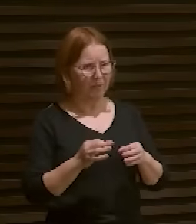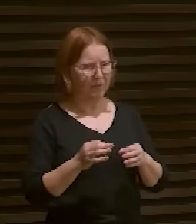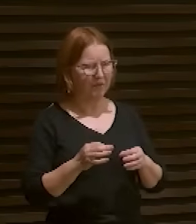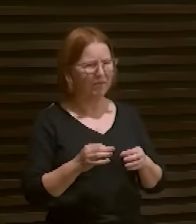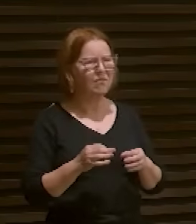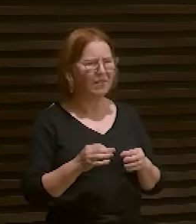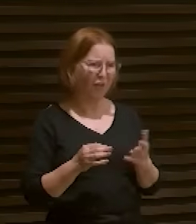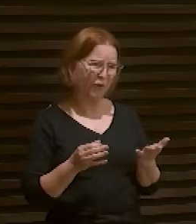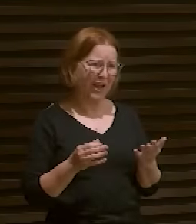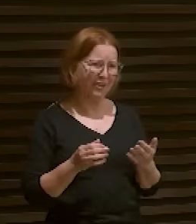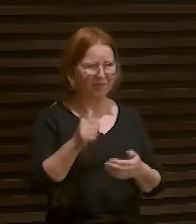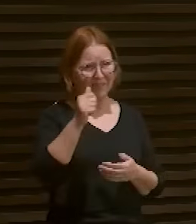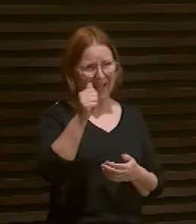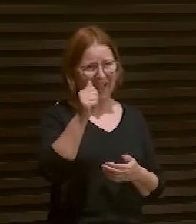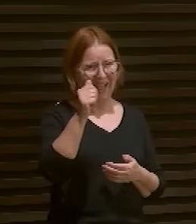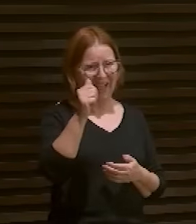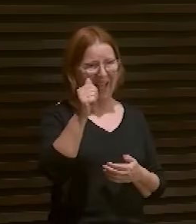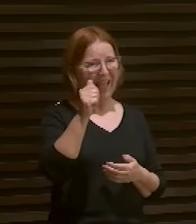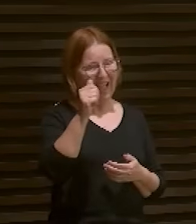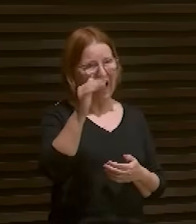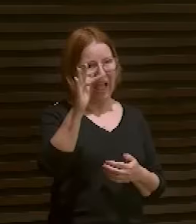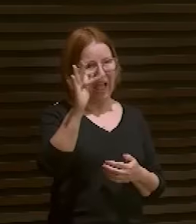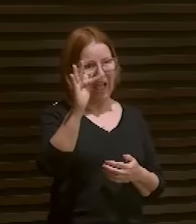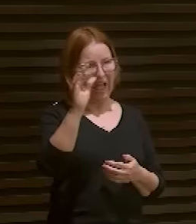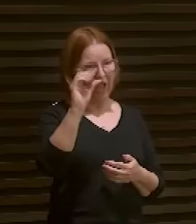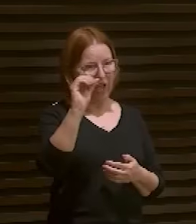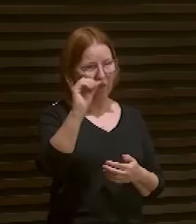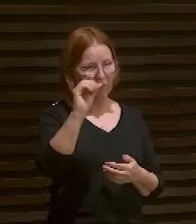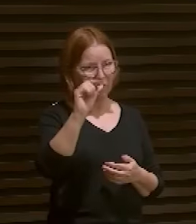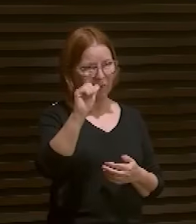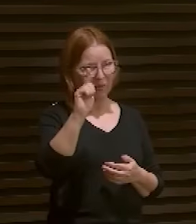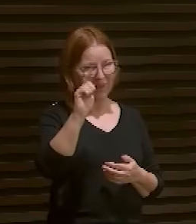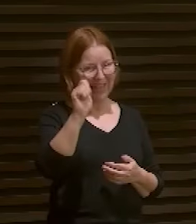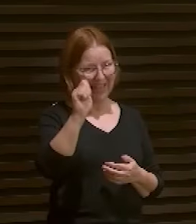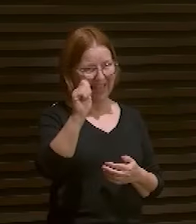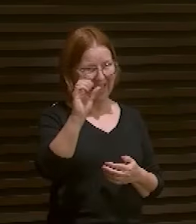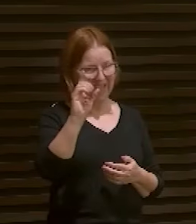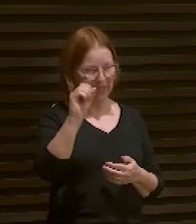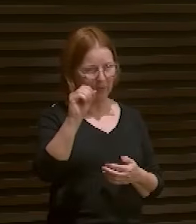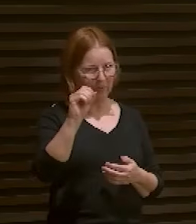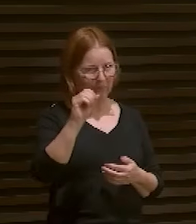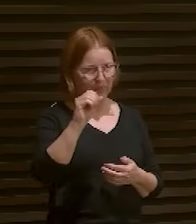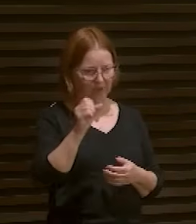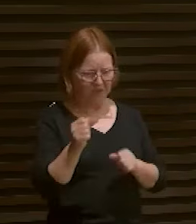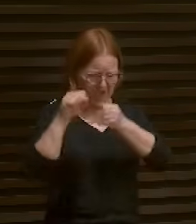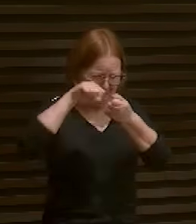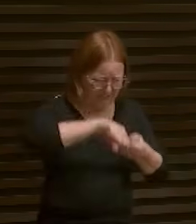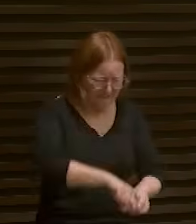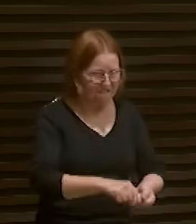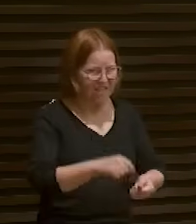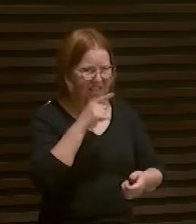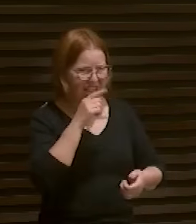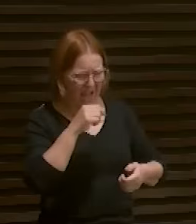Este julgamento se dá quando um assassino ele é preso nessa tribo, ele é descoberto, ele é